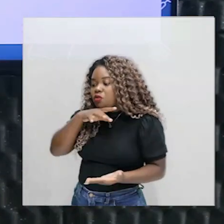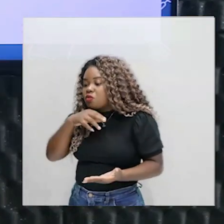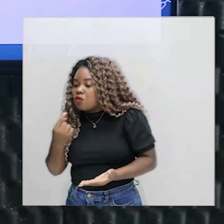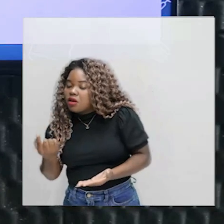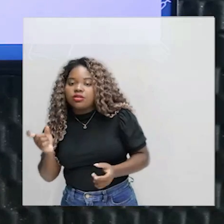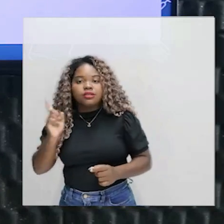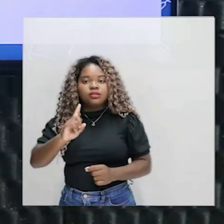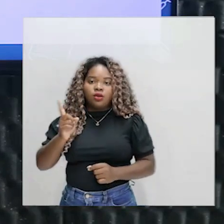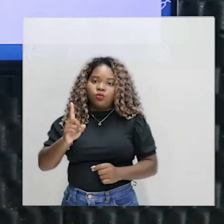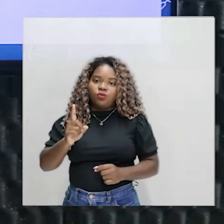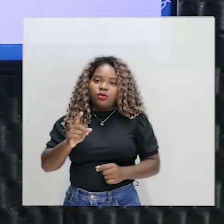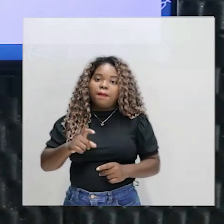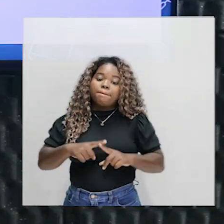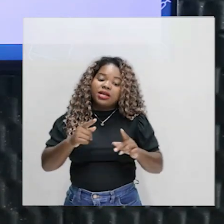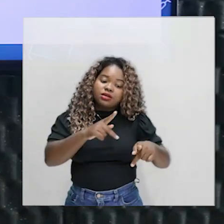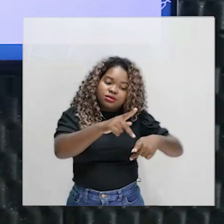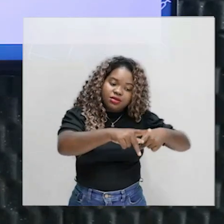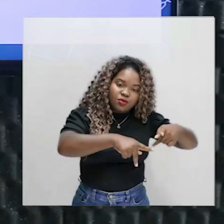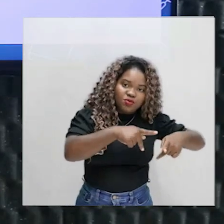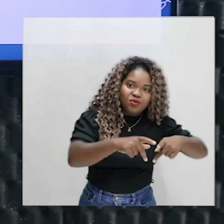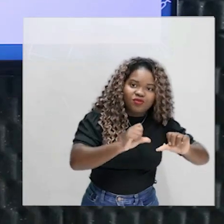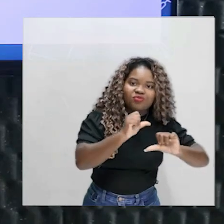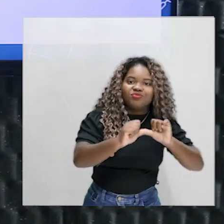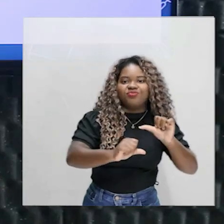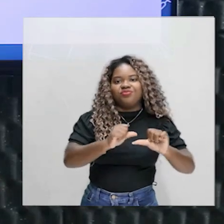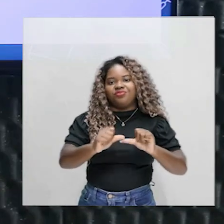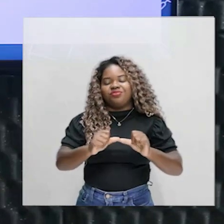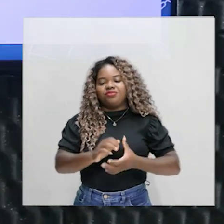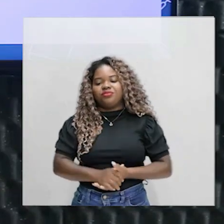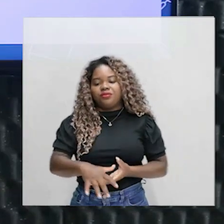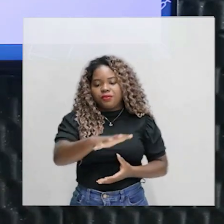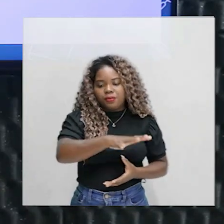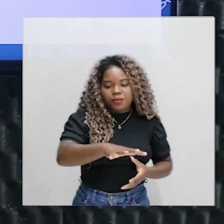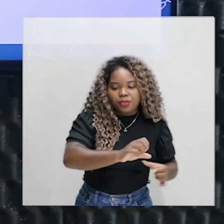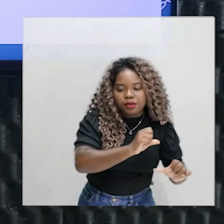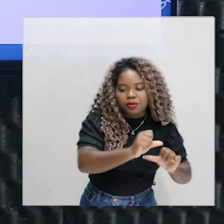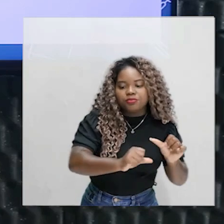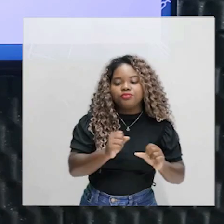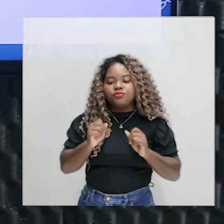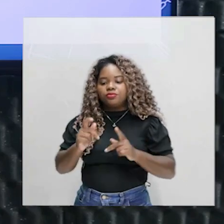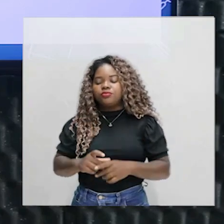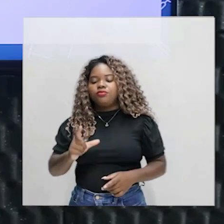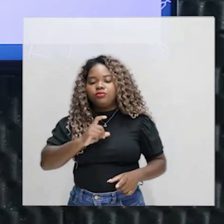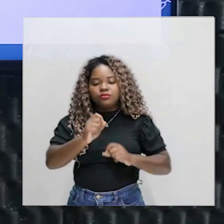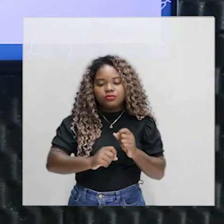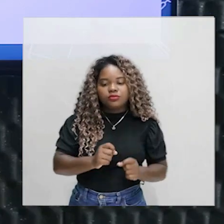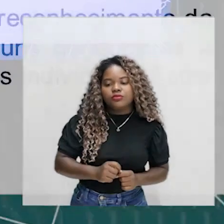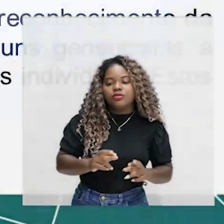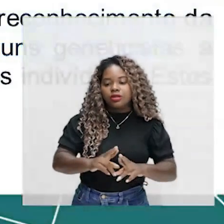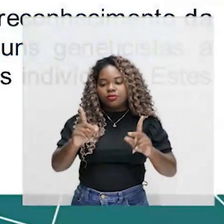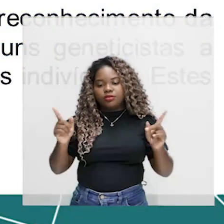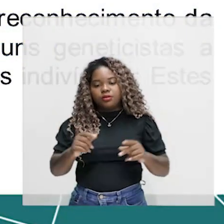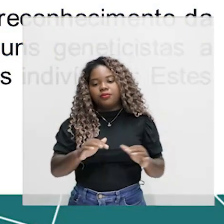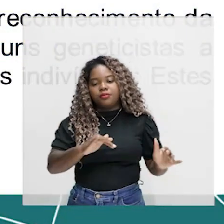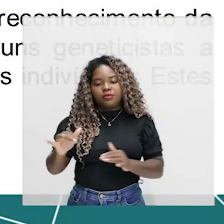evolução porque tá mudando a taxa aqui dos fenótipos dessa população tá então tá correndo reprodução diferencial